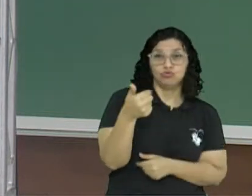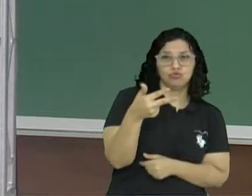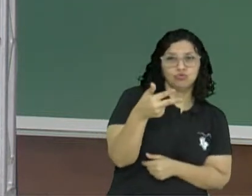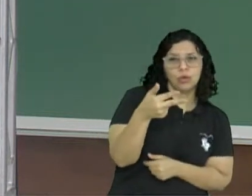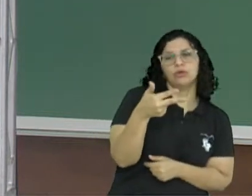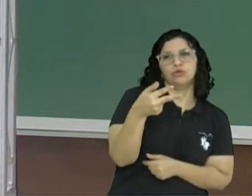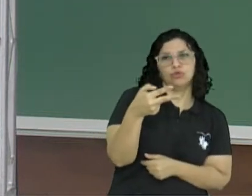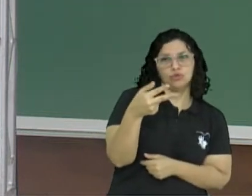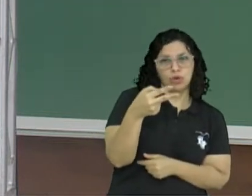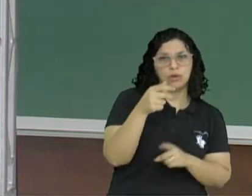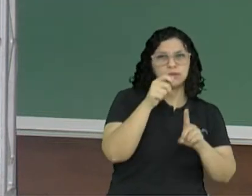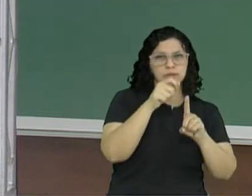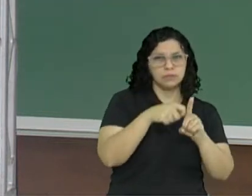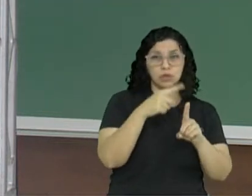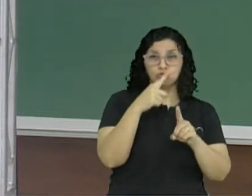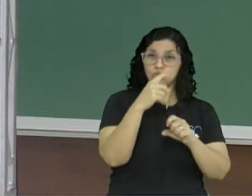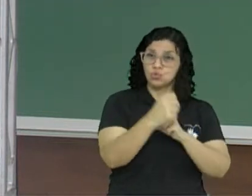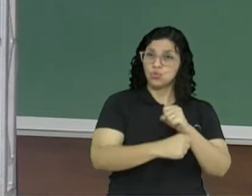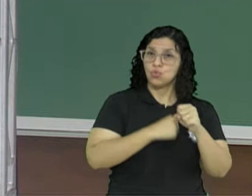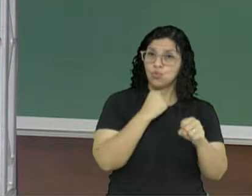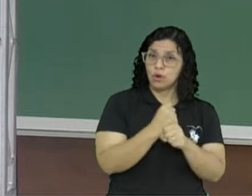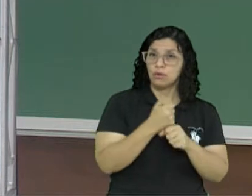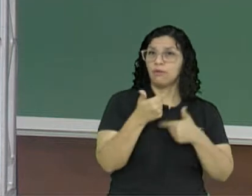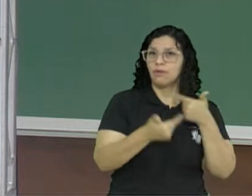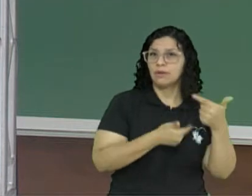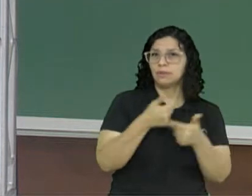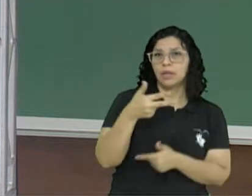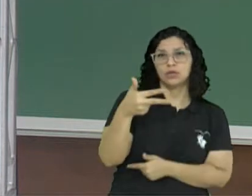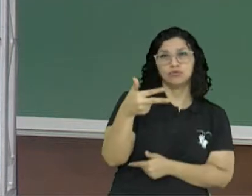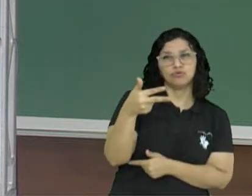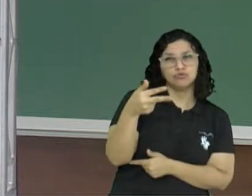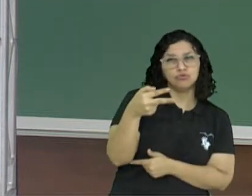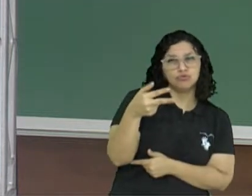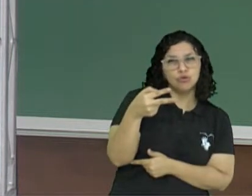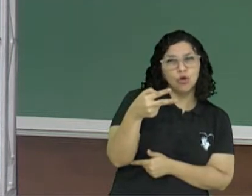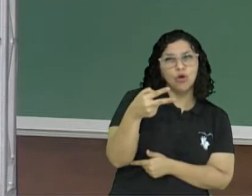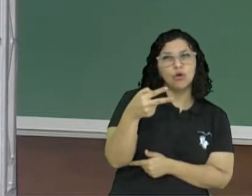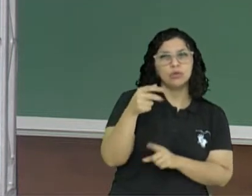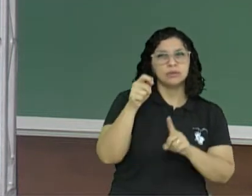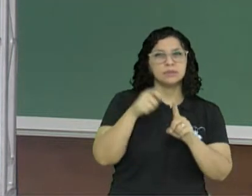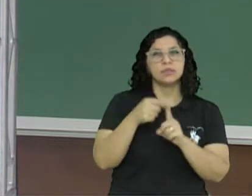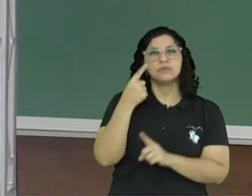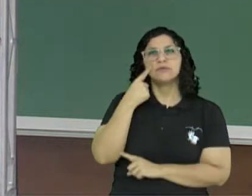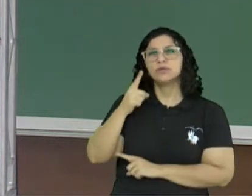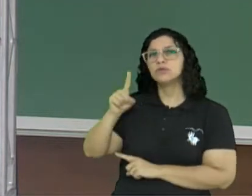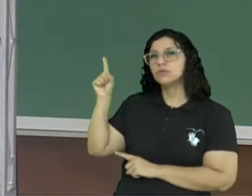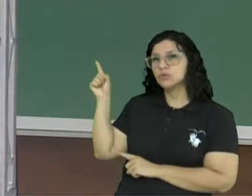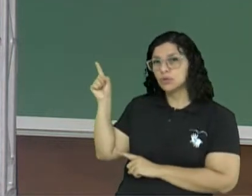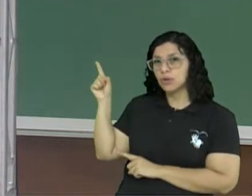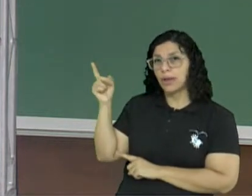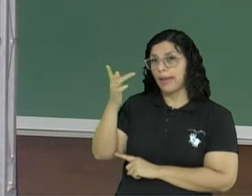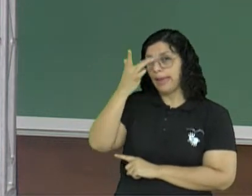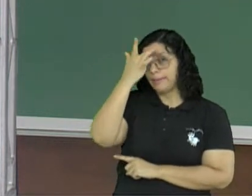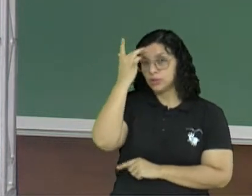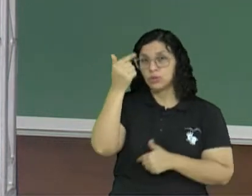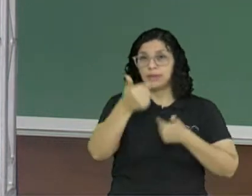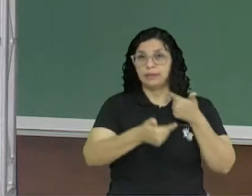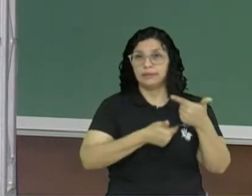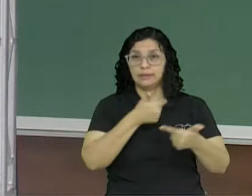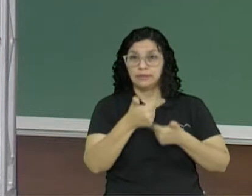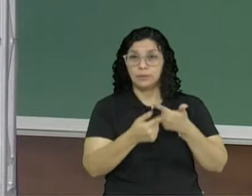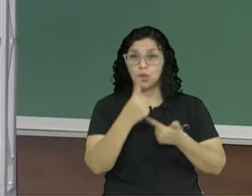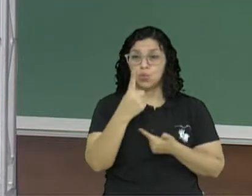todo, ela terá trabalhado quantos meses? Aquela palavrinha que está dizendo aqui ó, no nosso enunciado. Se a pessoa trabalhou um